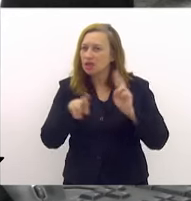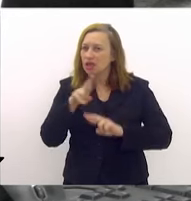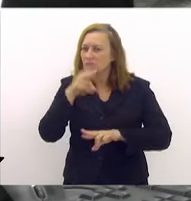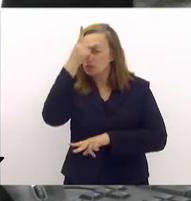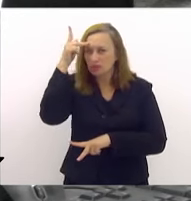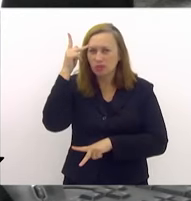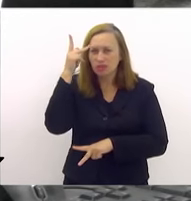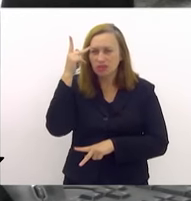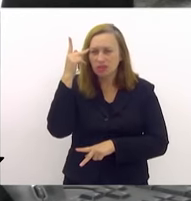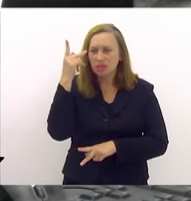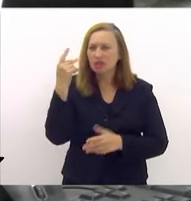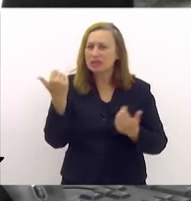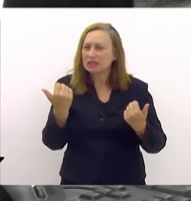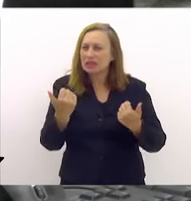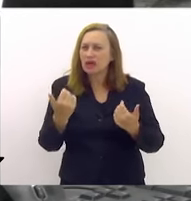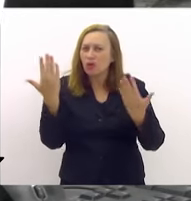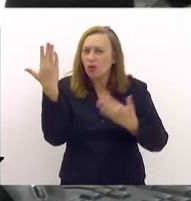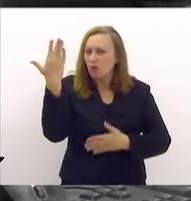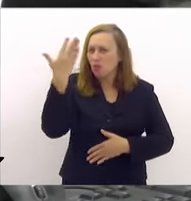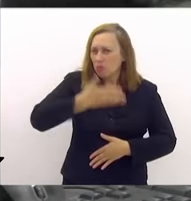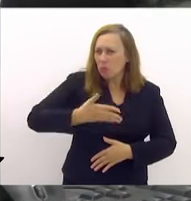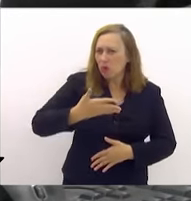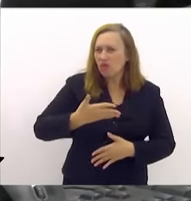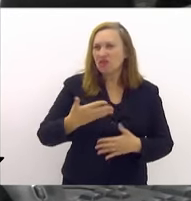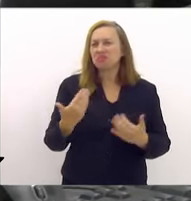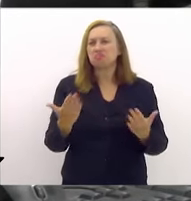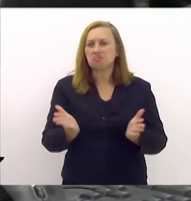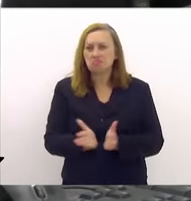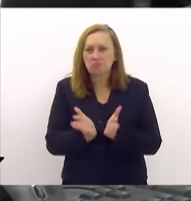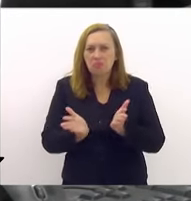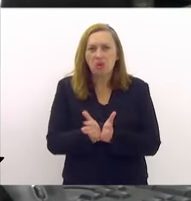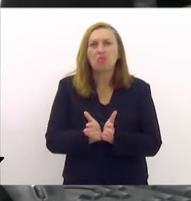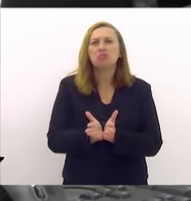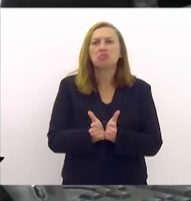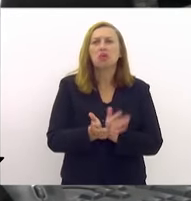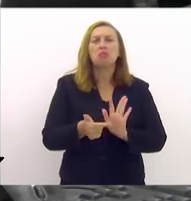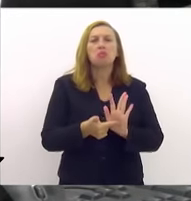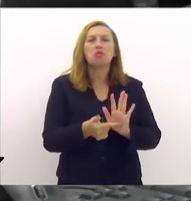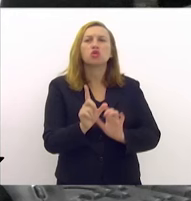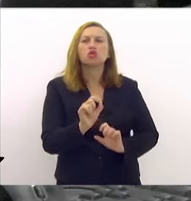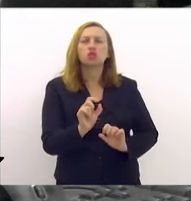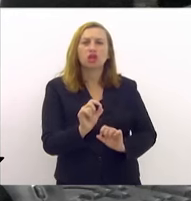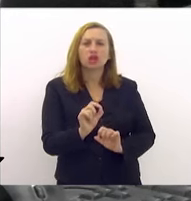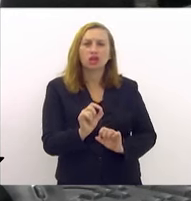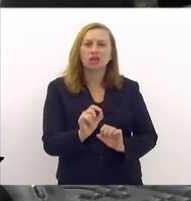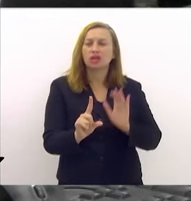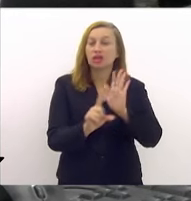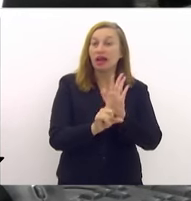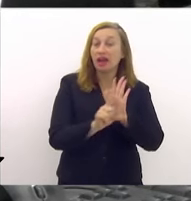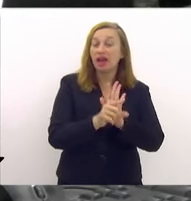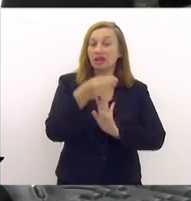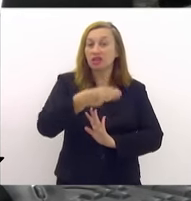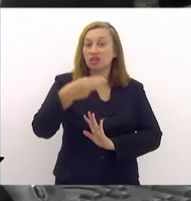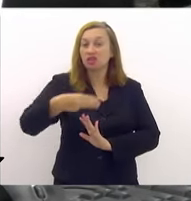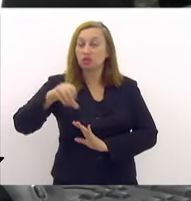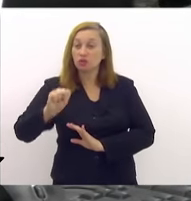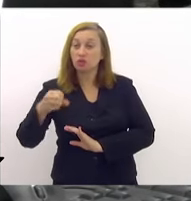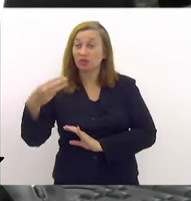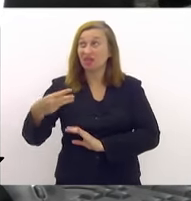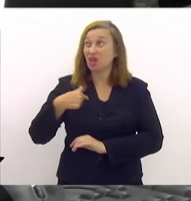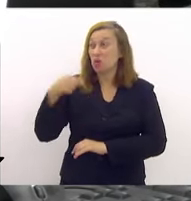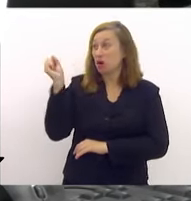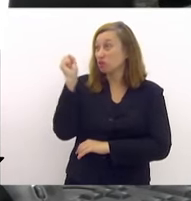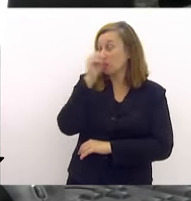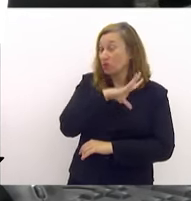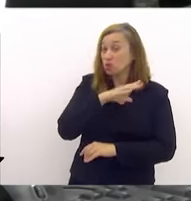pessoas comprovadamente carentes e tal, isso está disposto na própria 3383, apesar de eu achar um